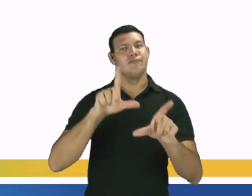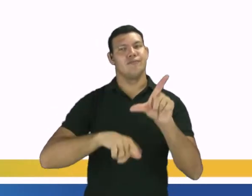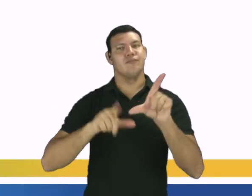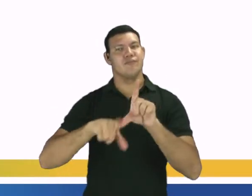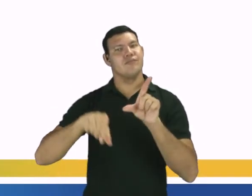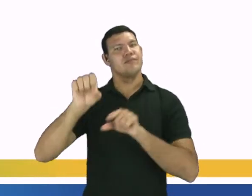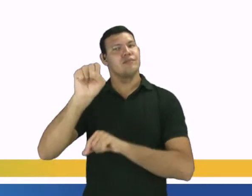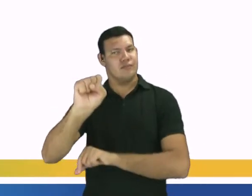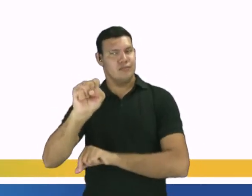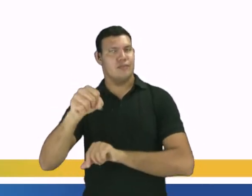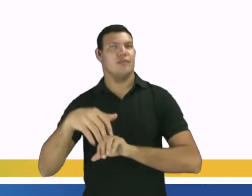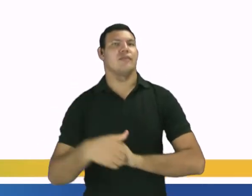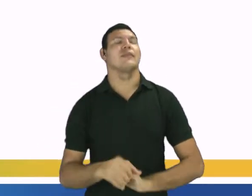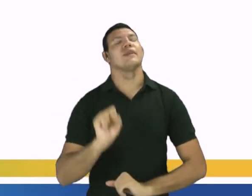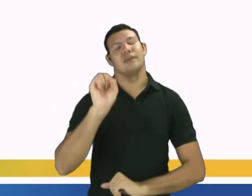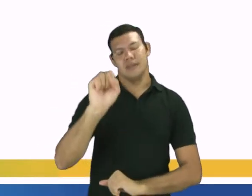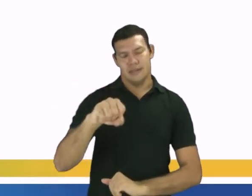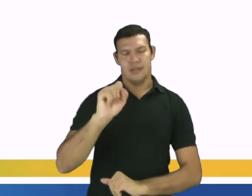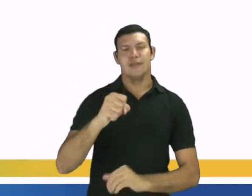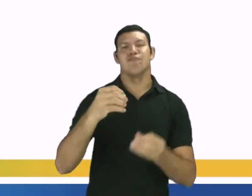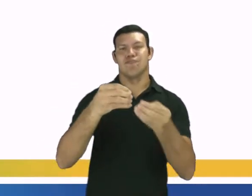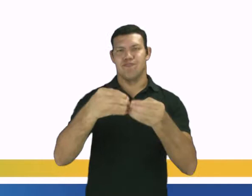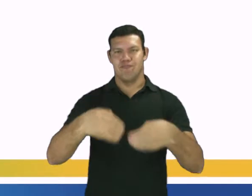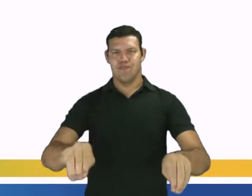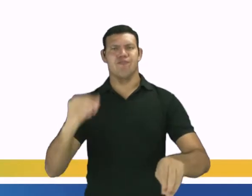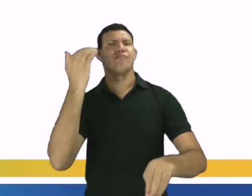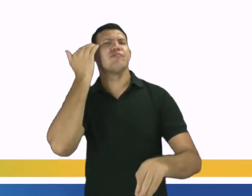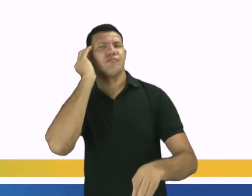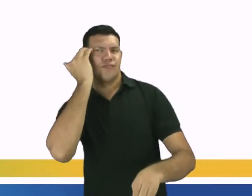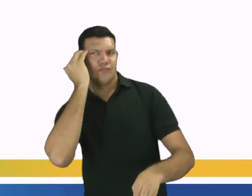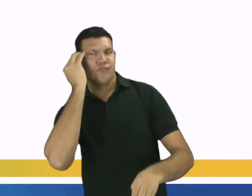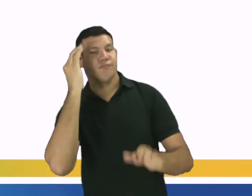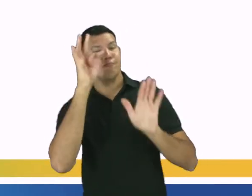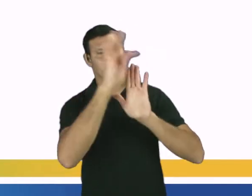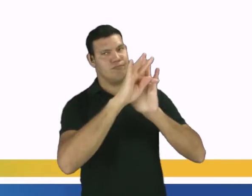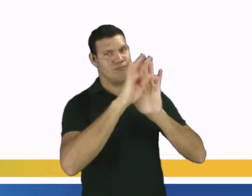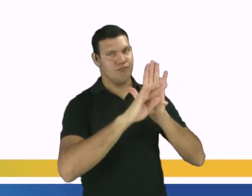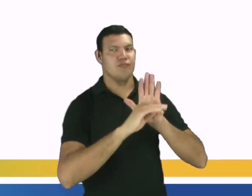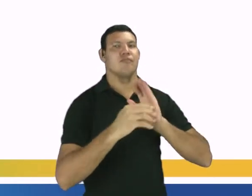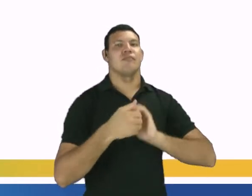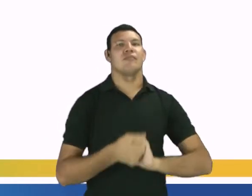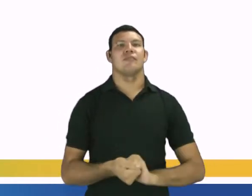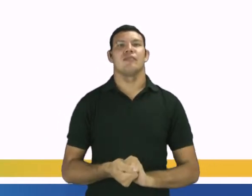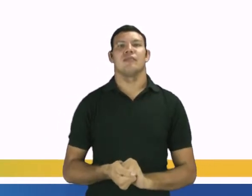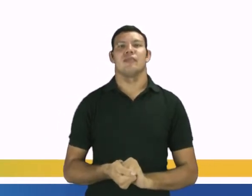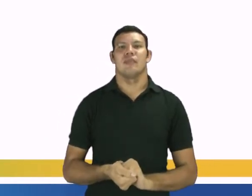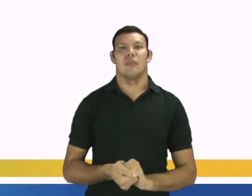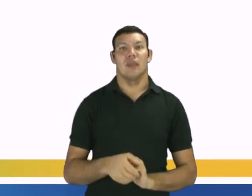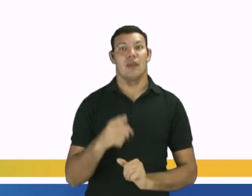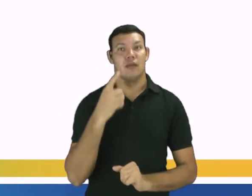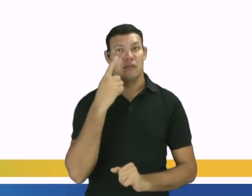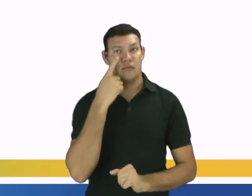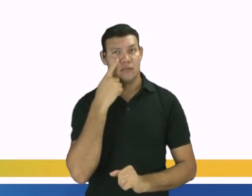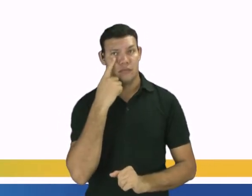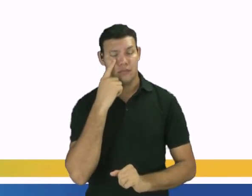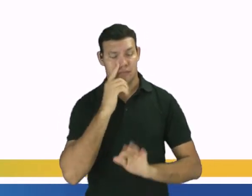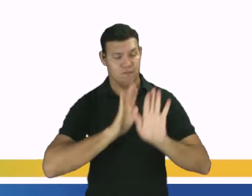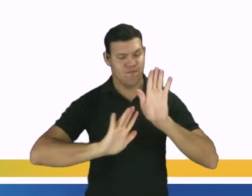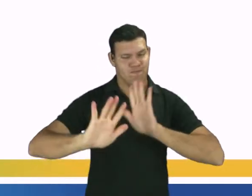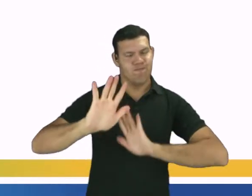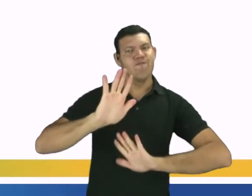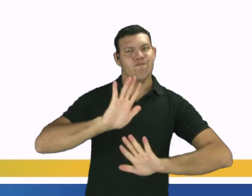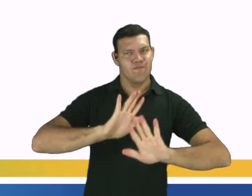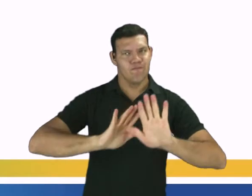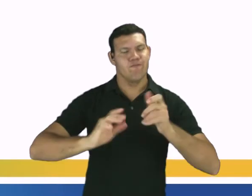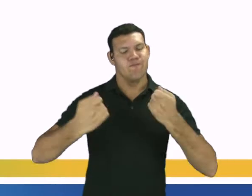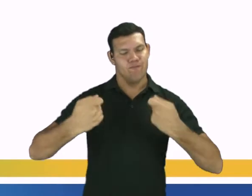professor. Sim, mas isso pode prejudicar na compreensão de um texto, certo? Então, nós temos que ter muito cuidado. Professor, mas não tem